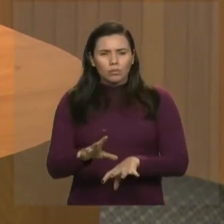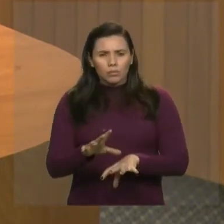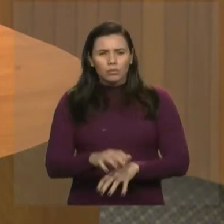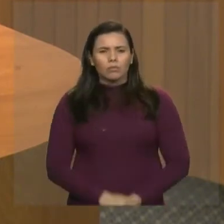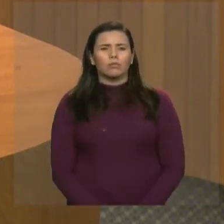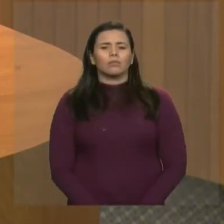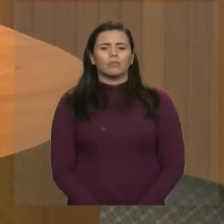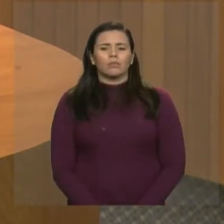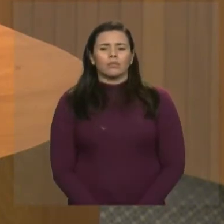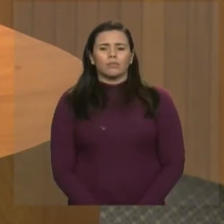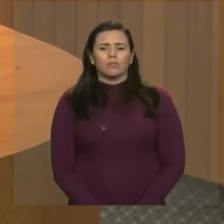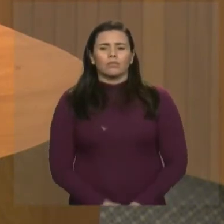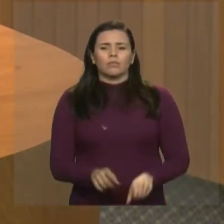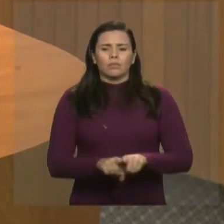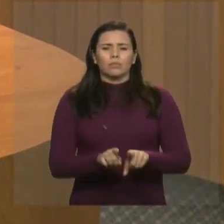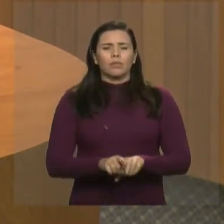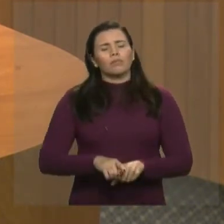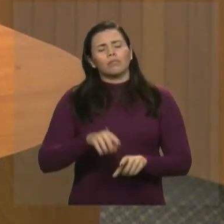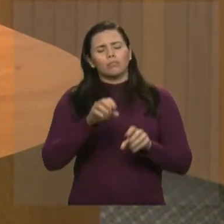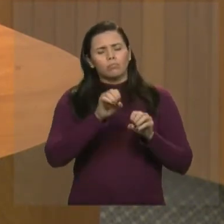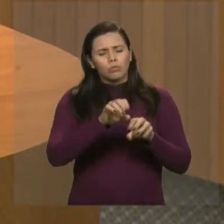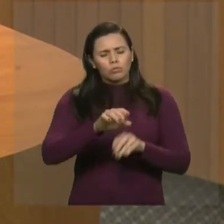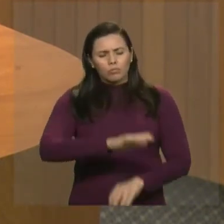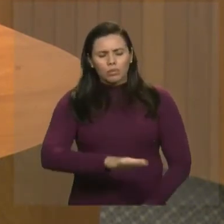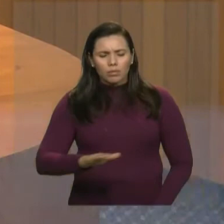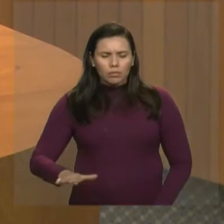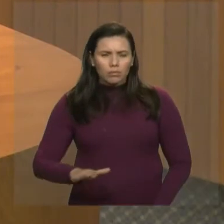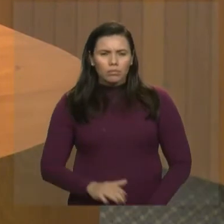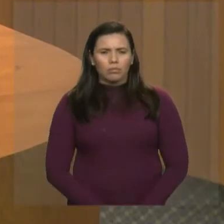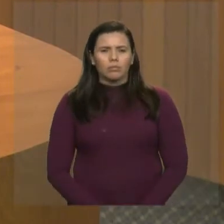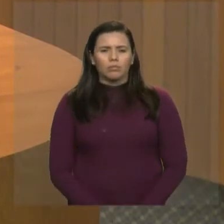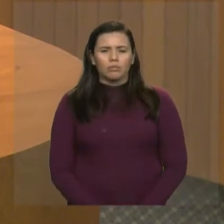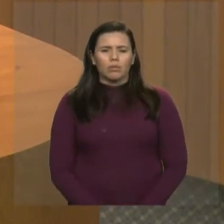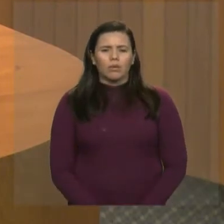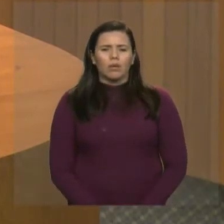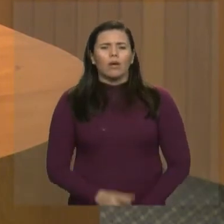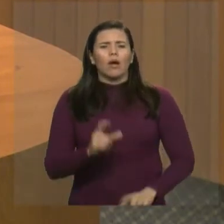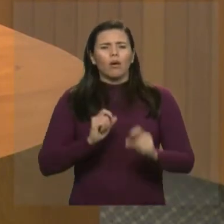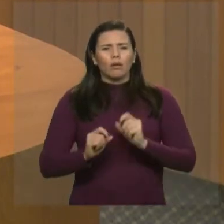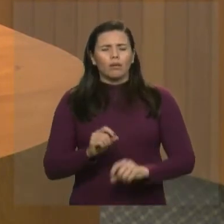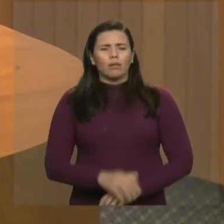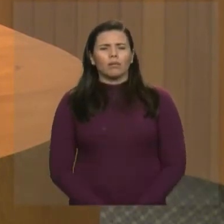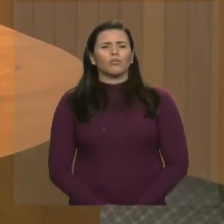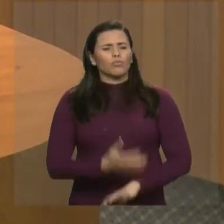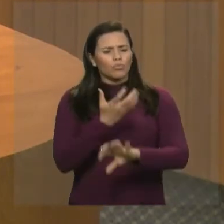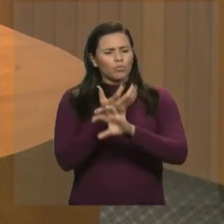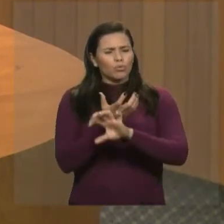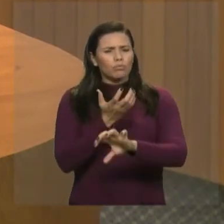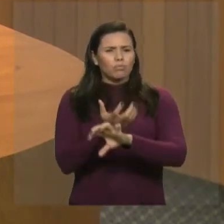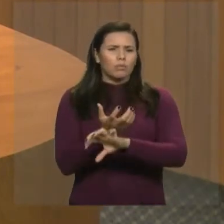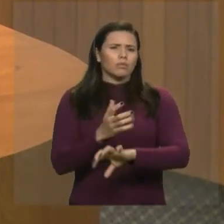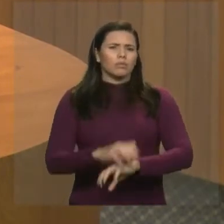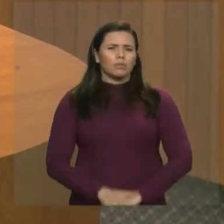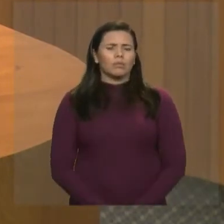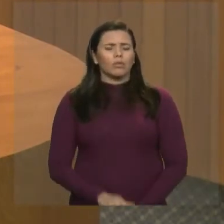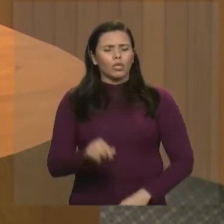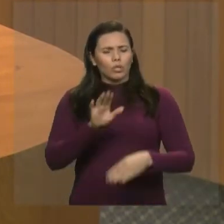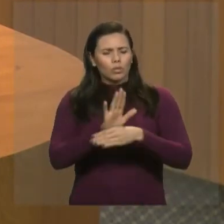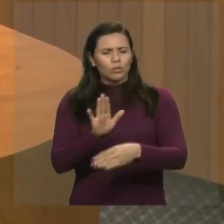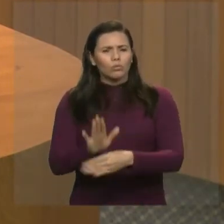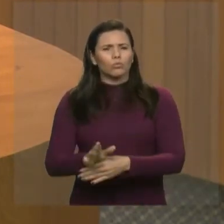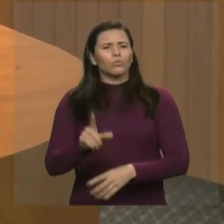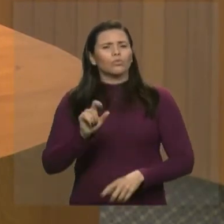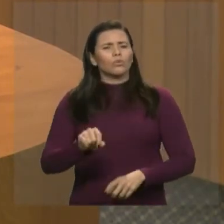preocupação com a formação da criança, no sentido de oferecer disciplinas que os tomem verdadeiros